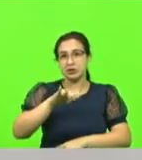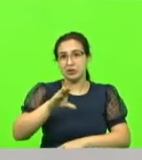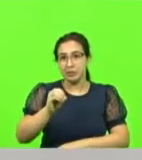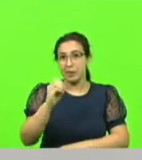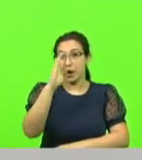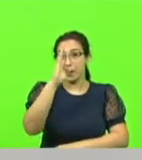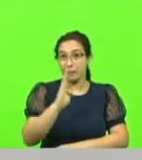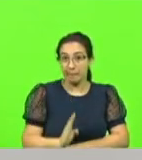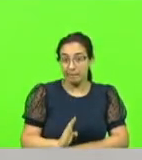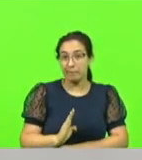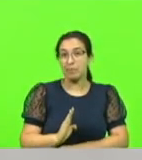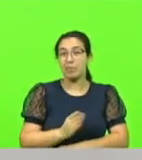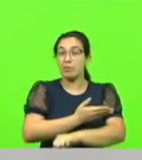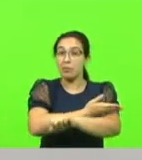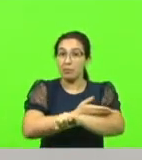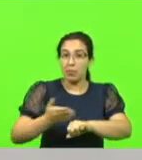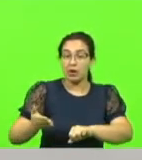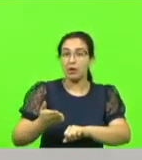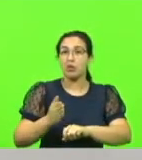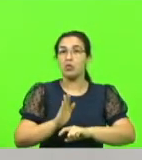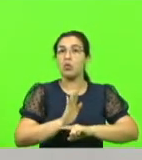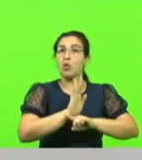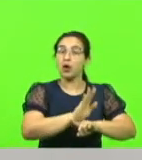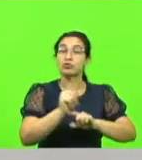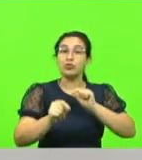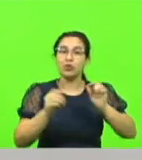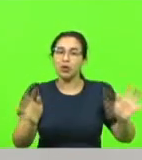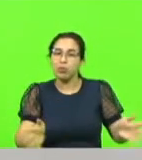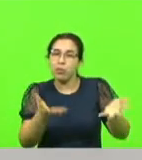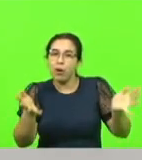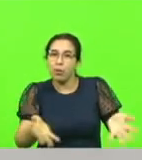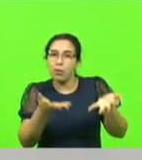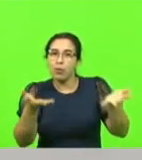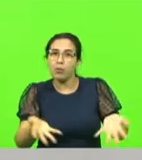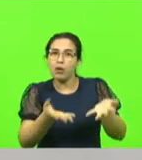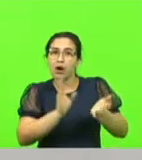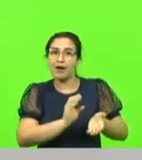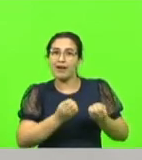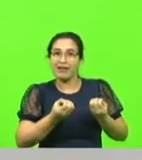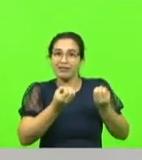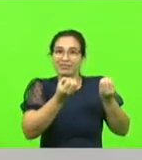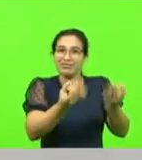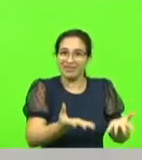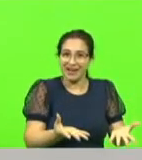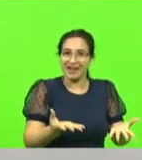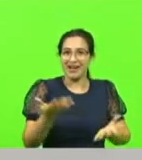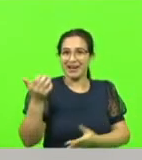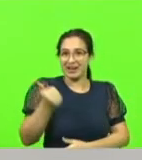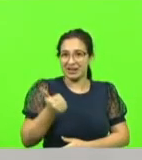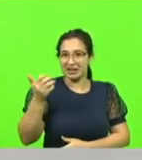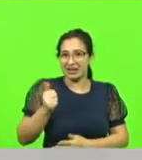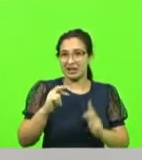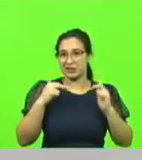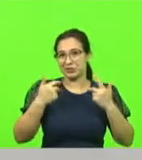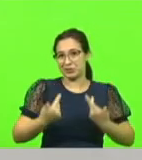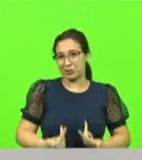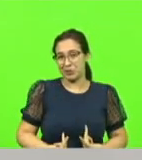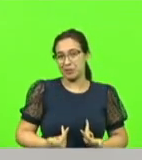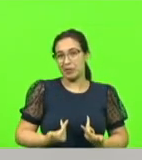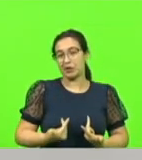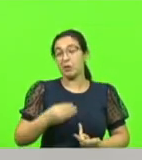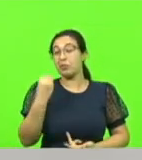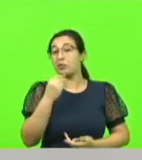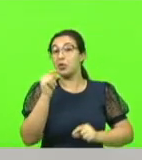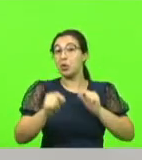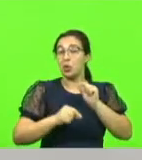para estimular as doações, sobre a questão do aleitamento materno. Nós apresentamos essa proposta legislativa para